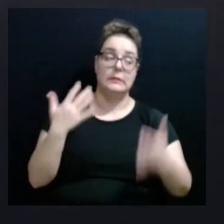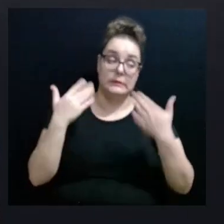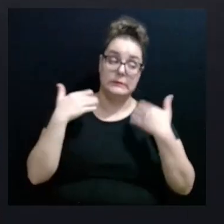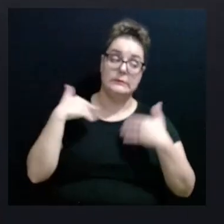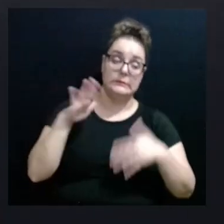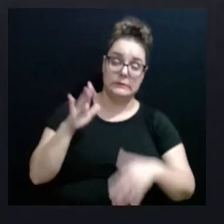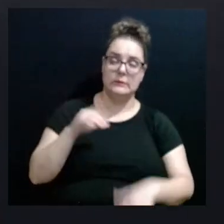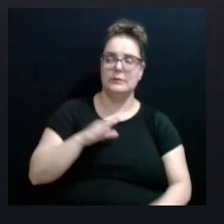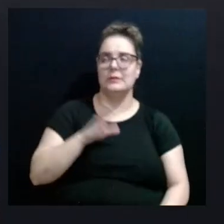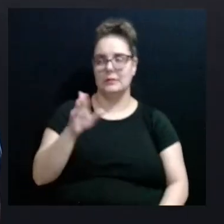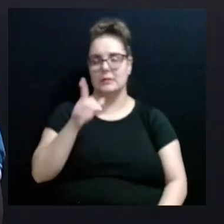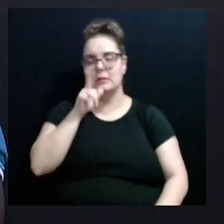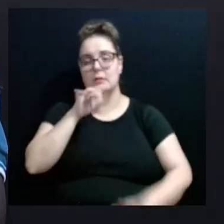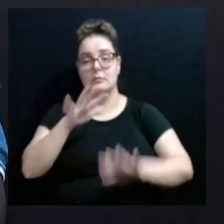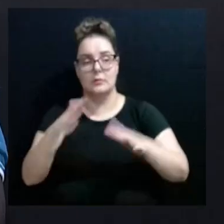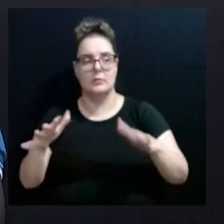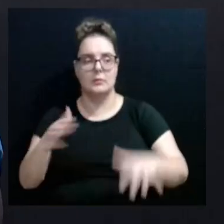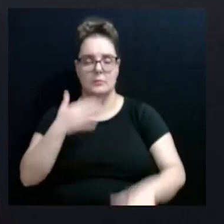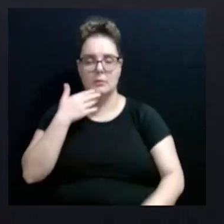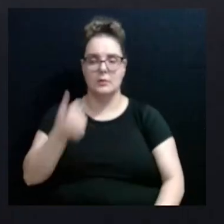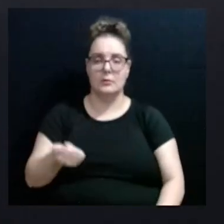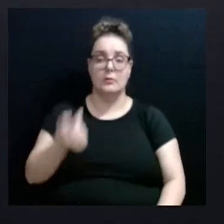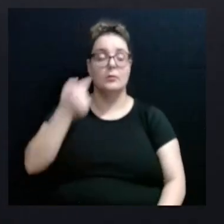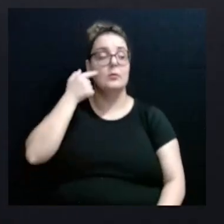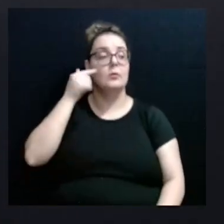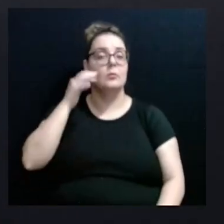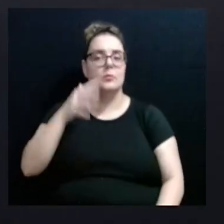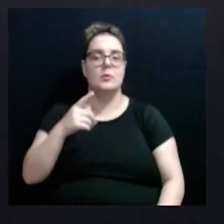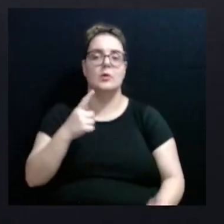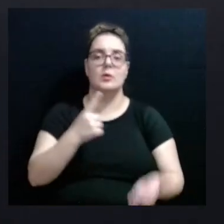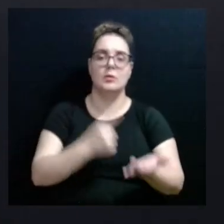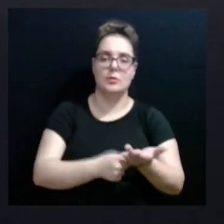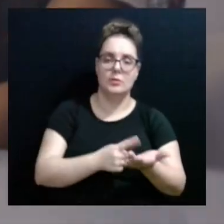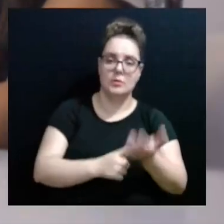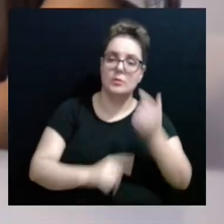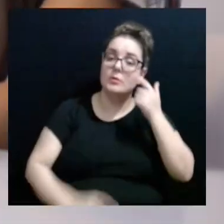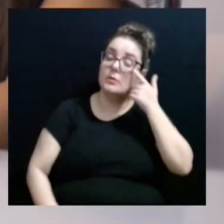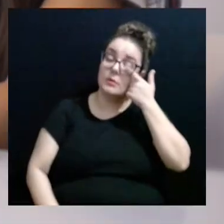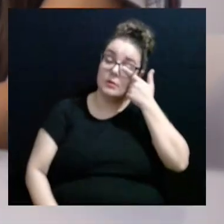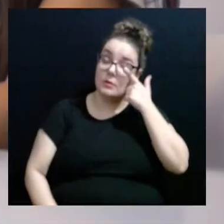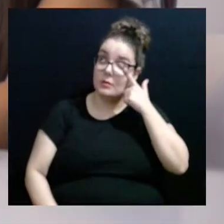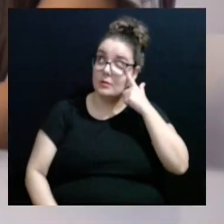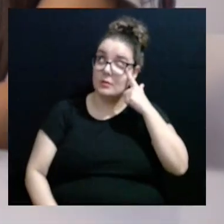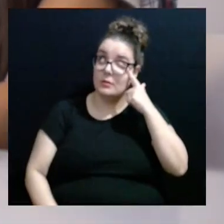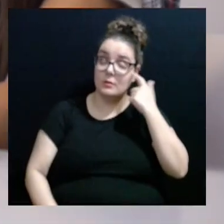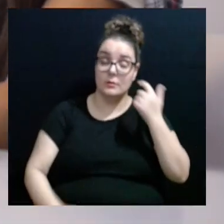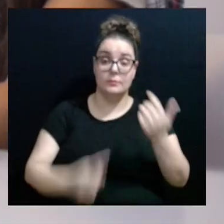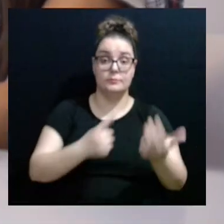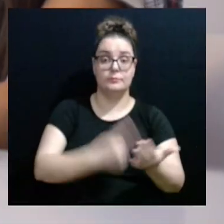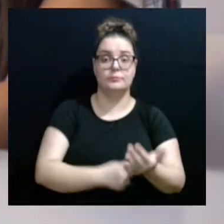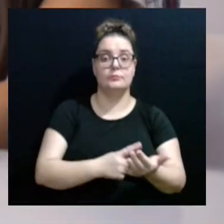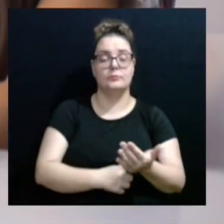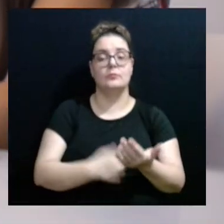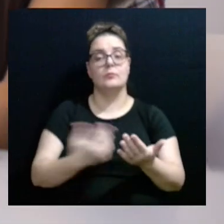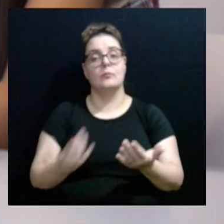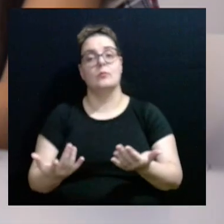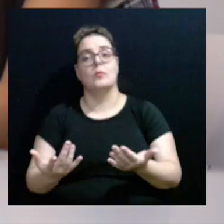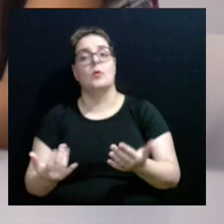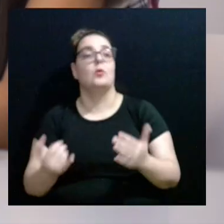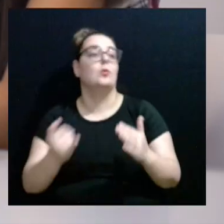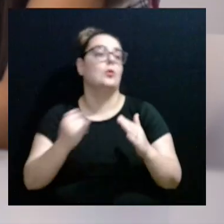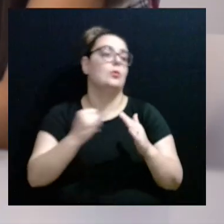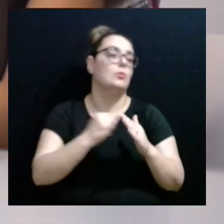deve pensar também em agendar, seja se você quer agendar um imóvel, né? Então a segurança